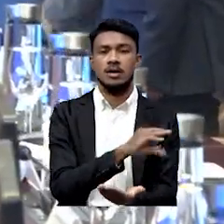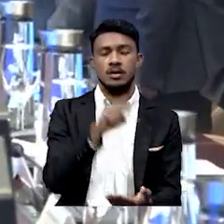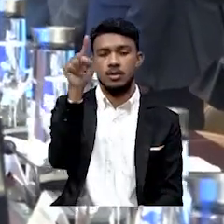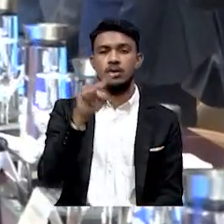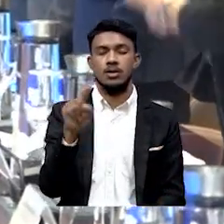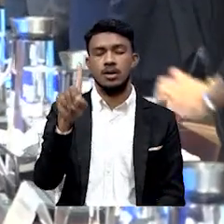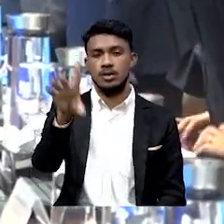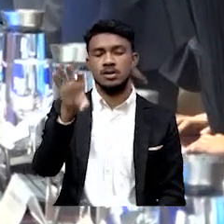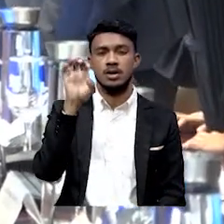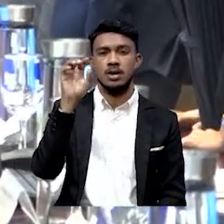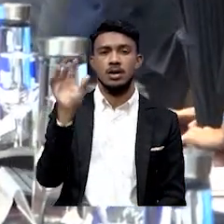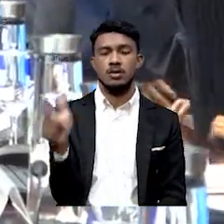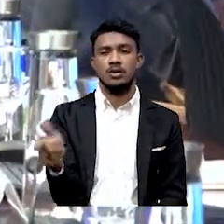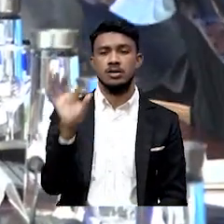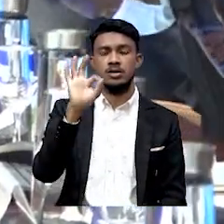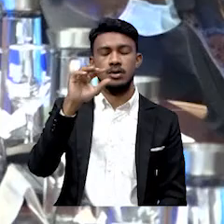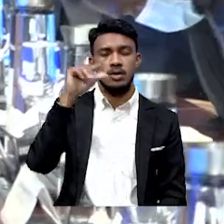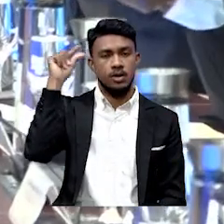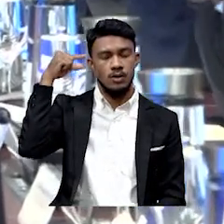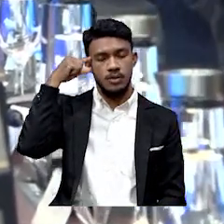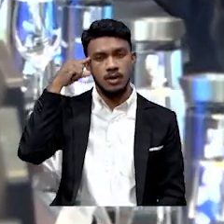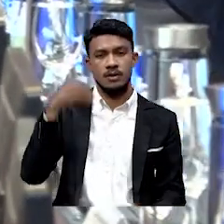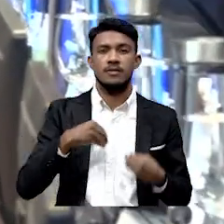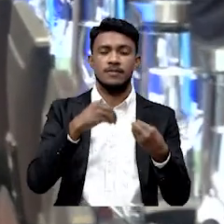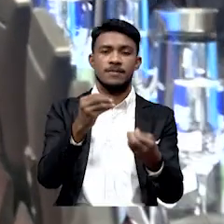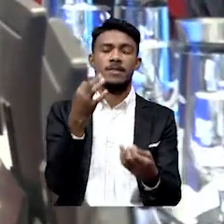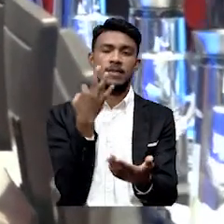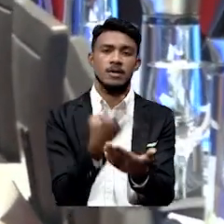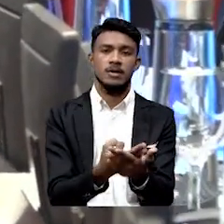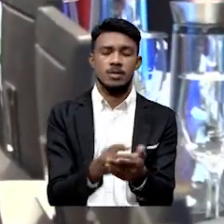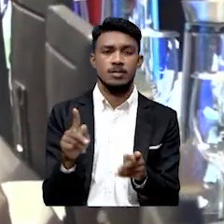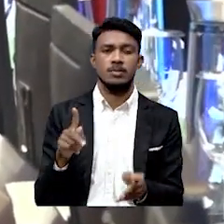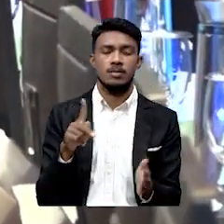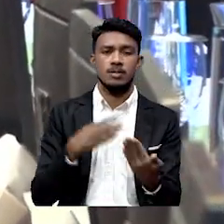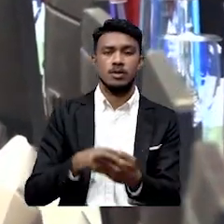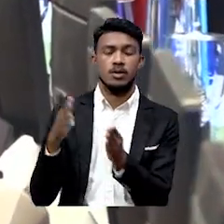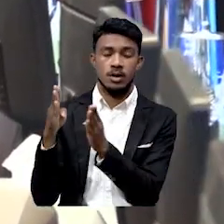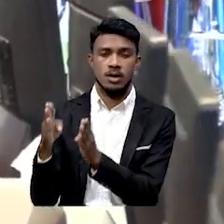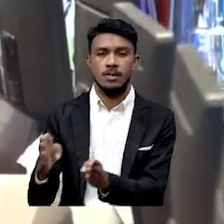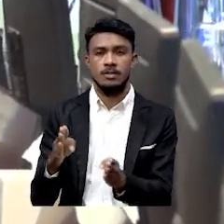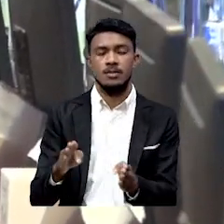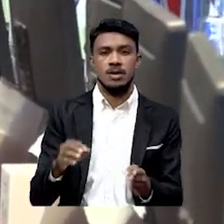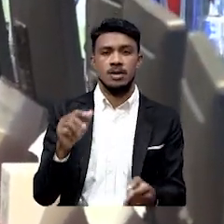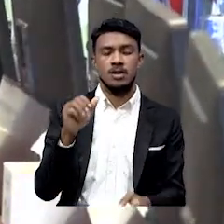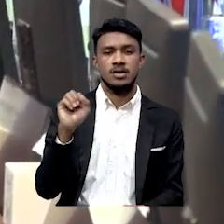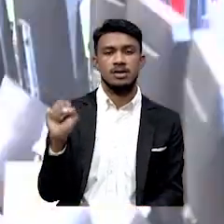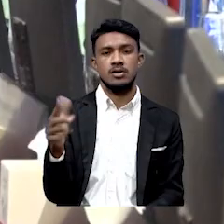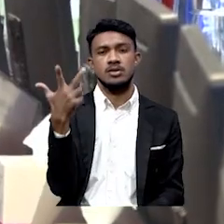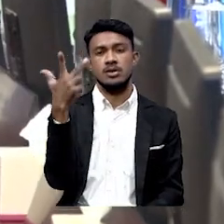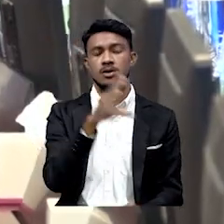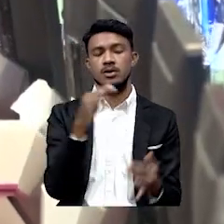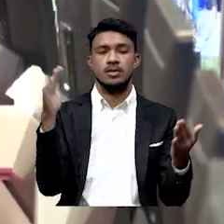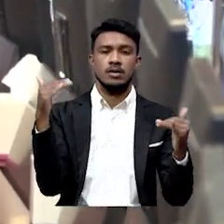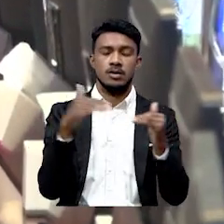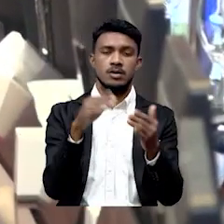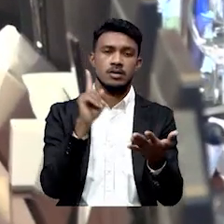recensia, nebe governo propõe, ato financia programa prioridade sanulo recintolo. Durante discussão pedido urgência